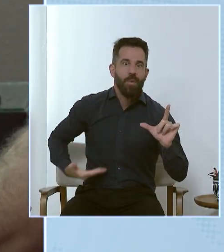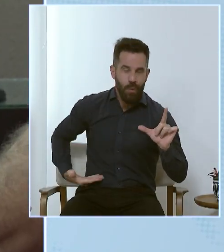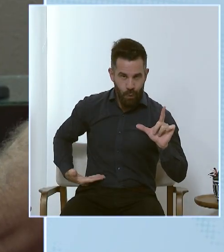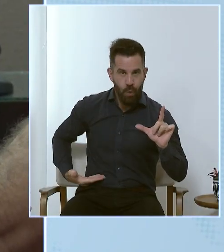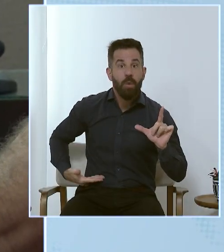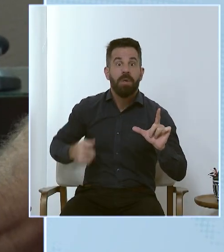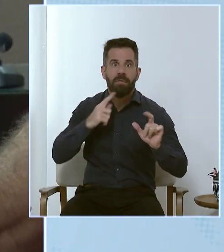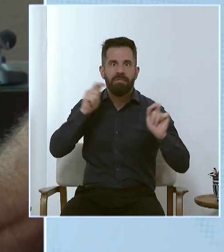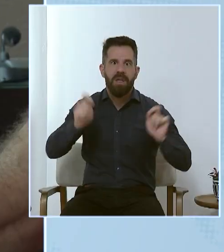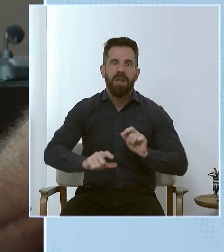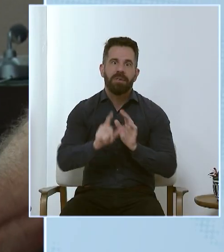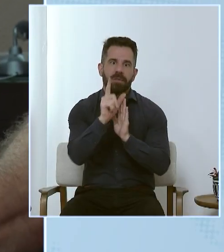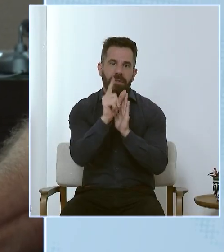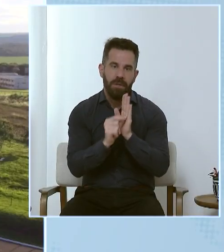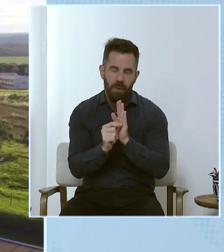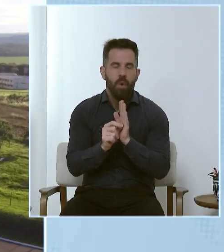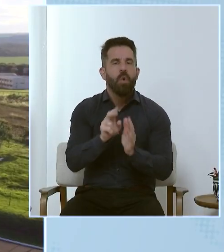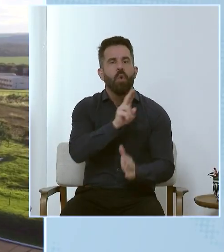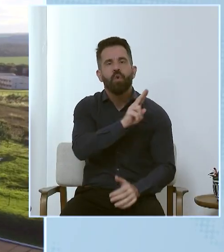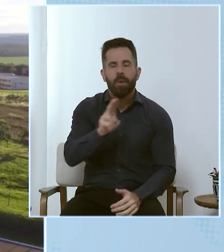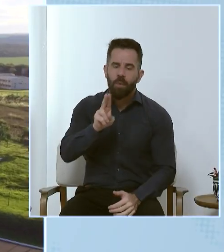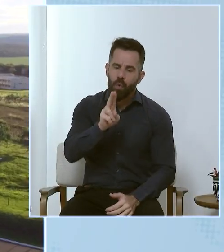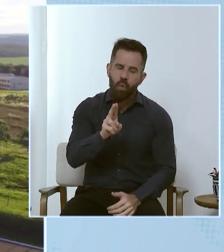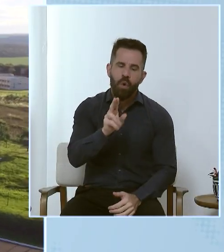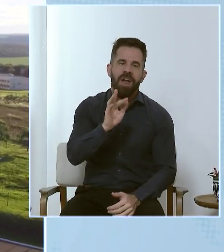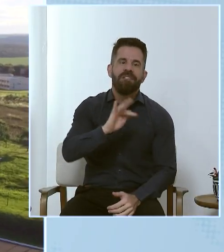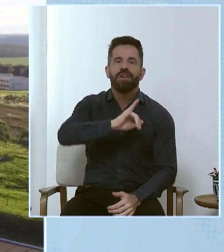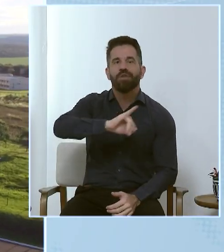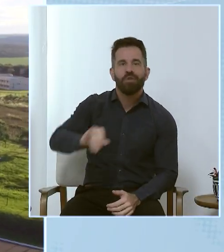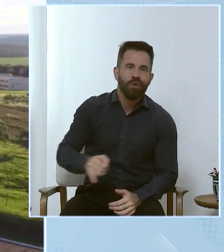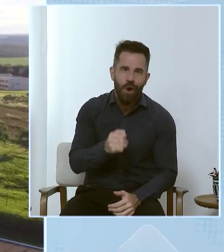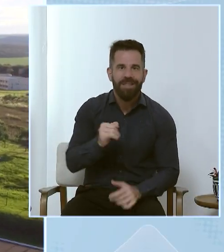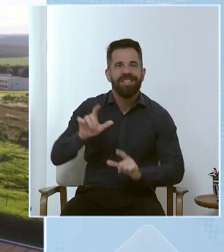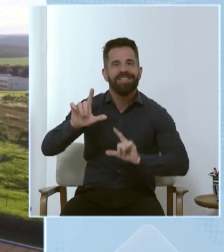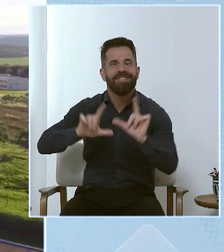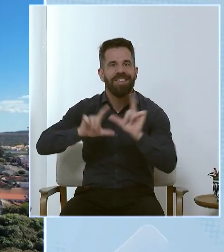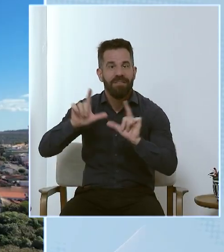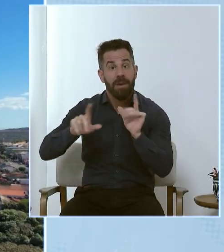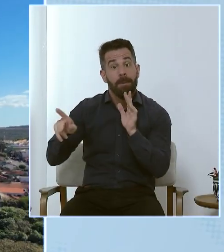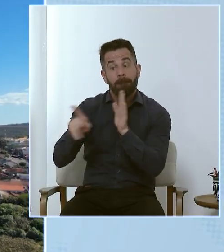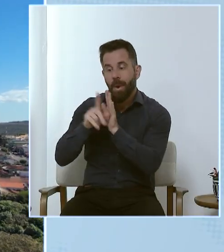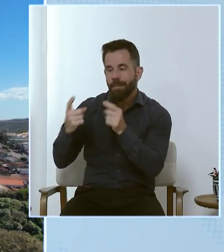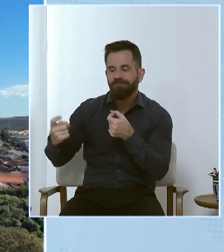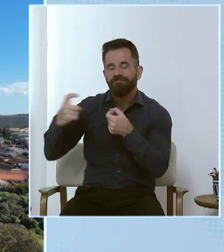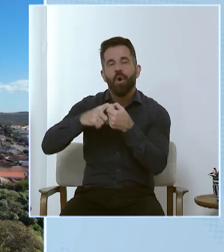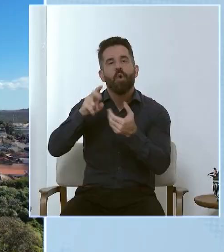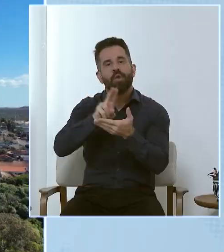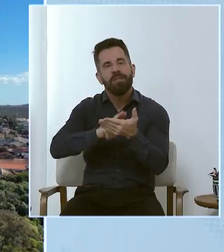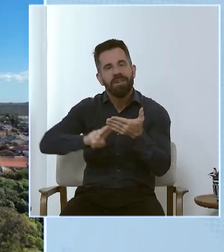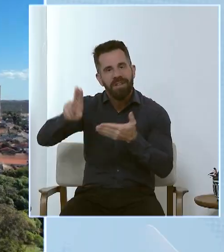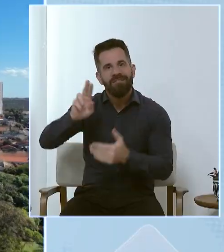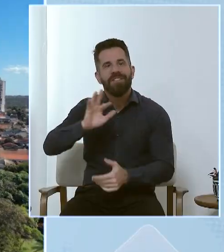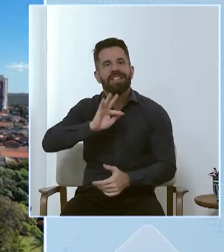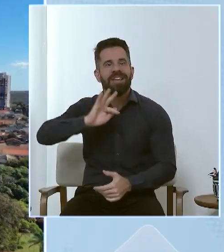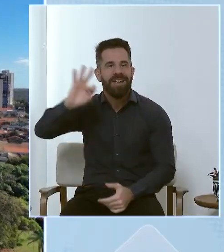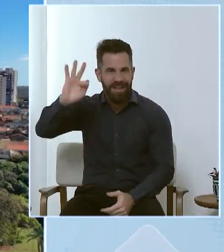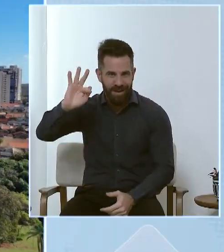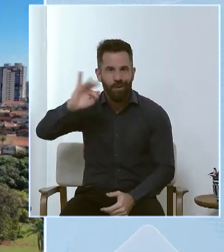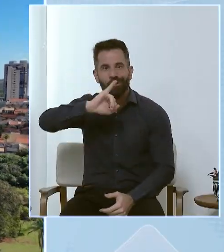digital, a UFJ-TV, ligada à Universidade Federal de Jataí. O canal deve alcançar cerca